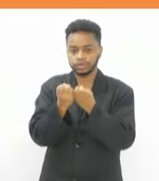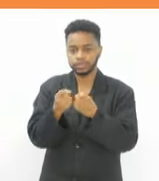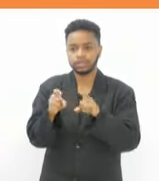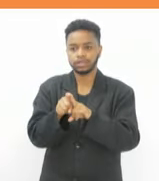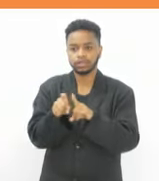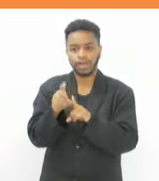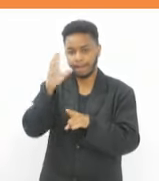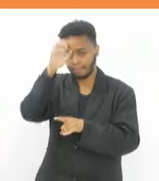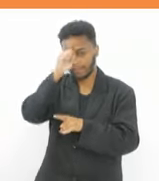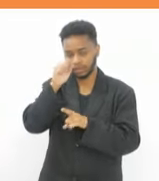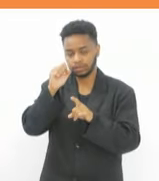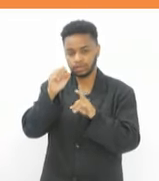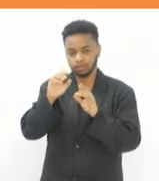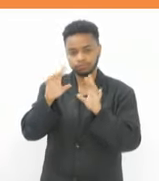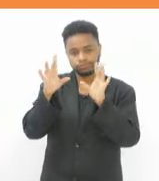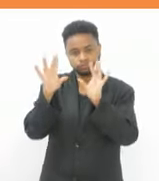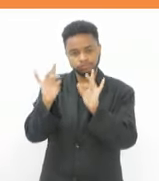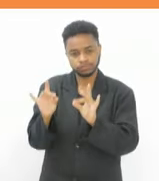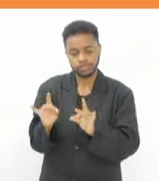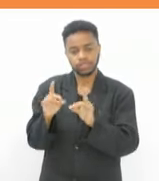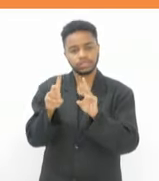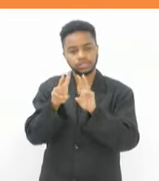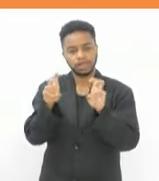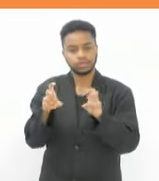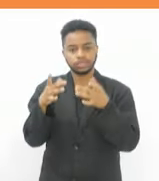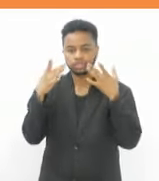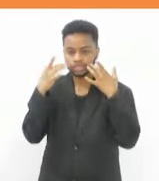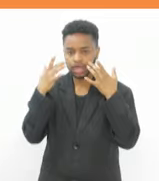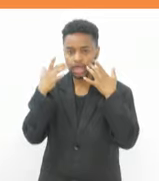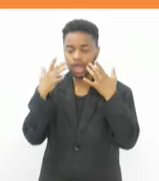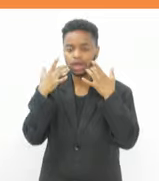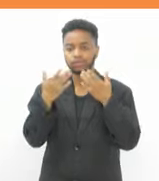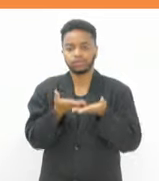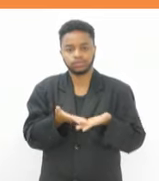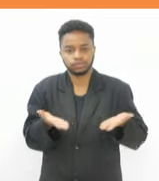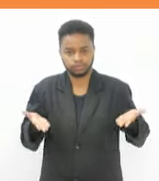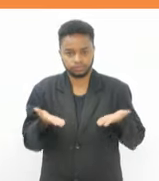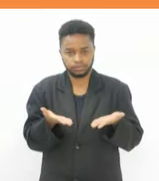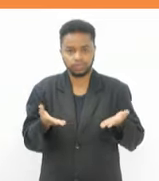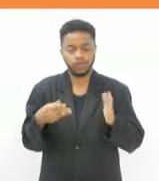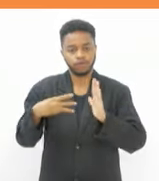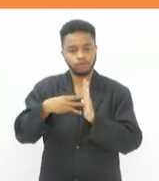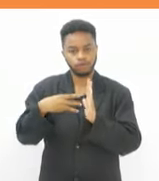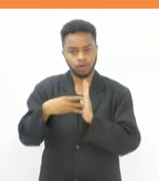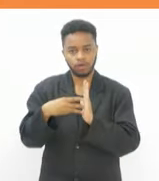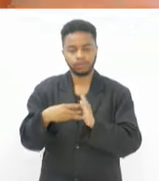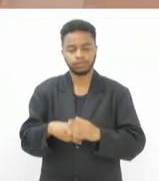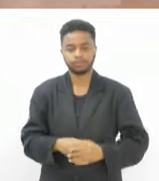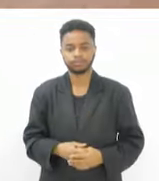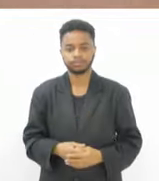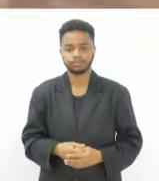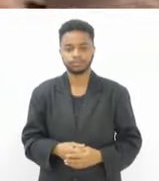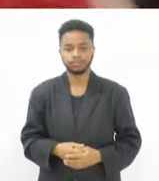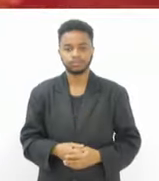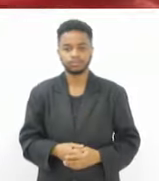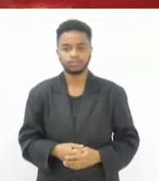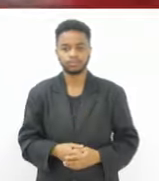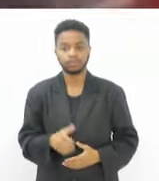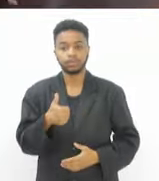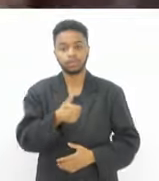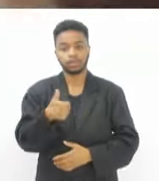improvisação cênica pelo formulário abaixo, um marco do trabalho em linguagens do corpo da Companhia Equatoriana.